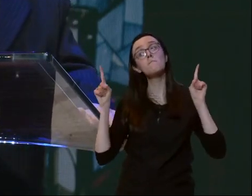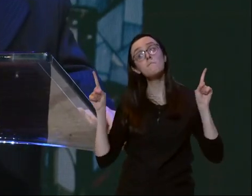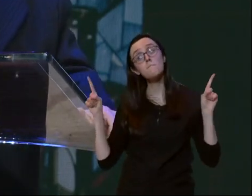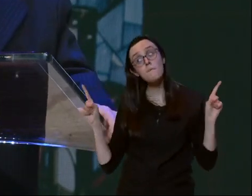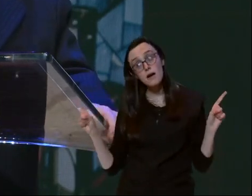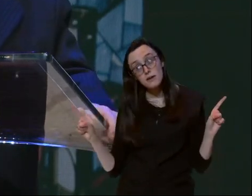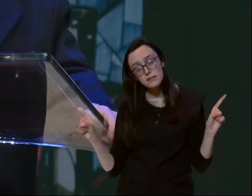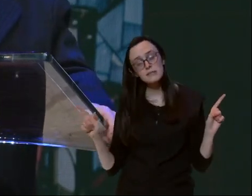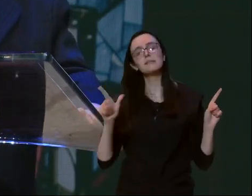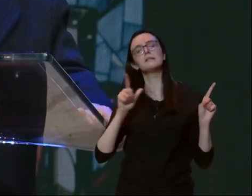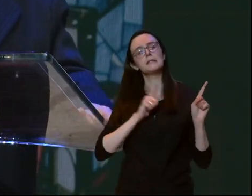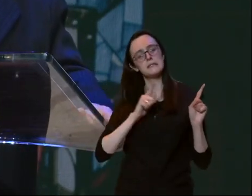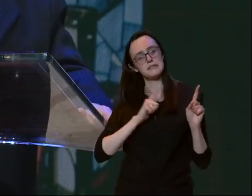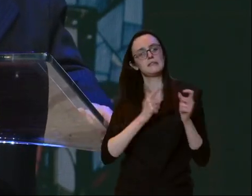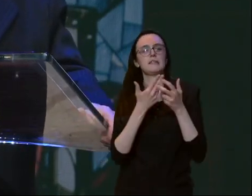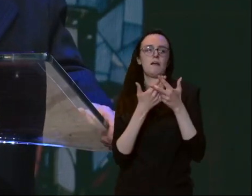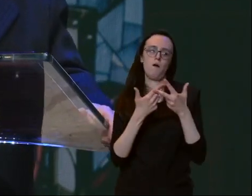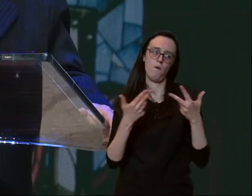tem alguma coisa.